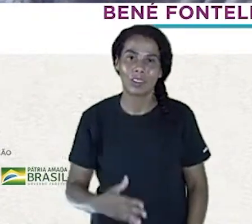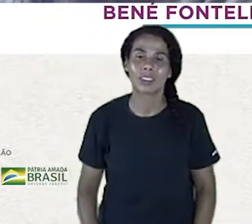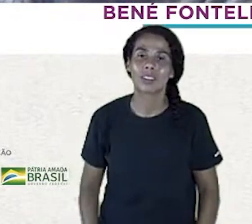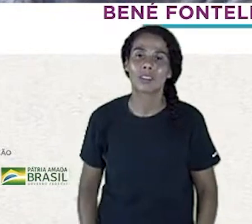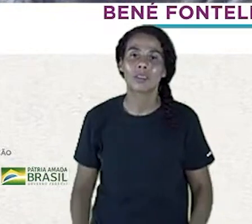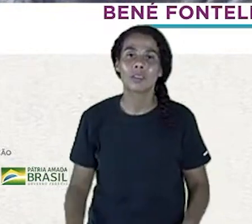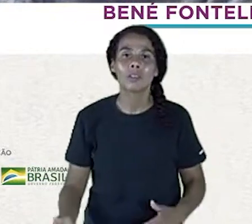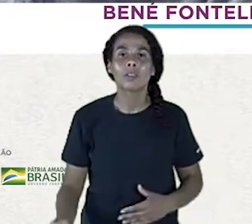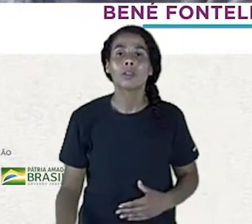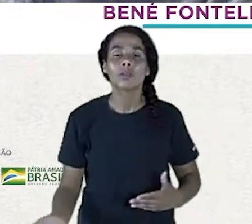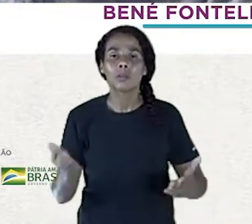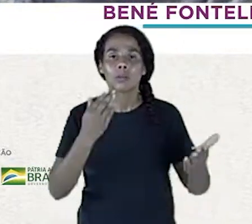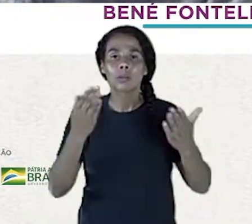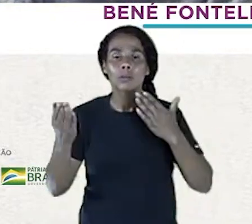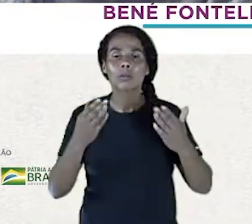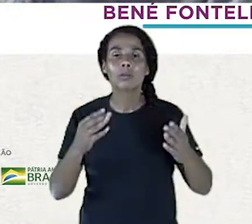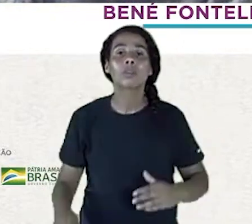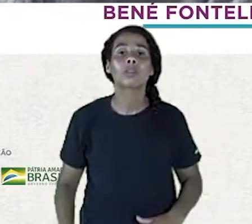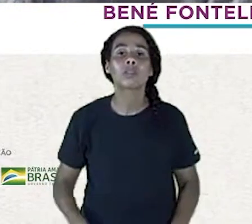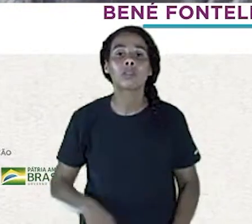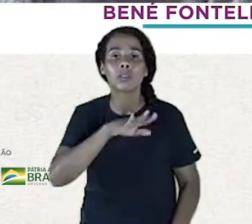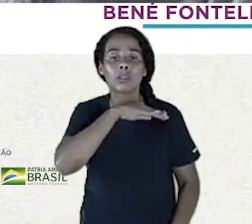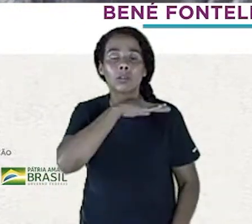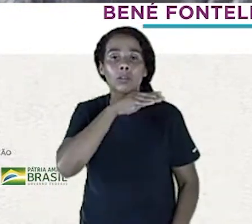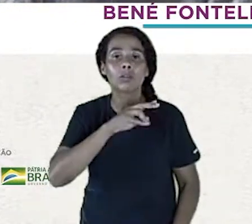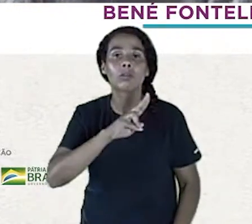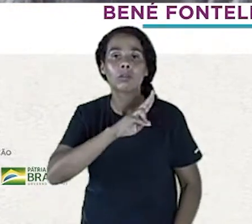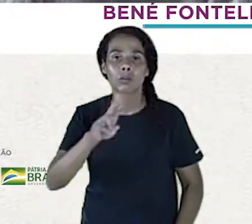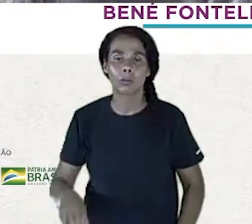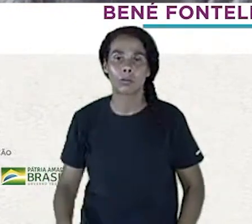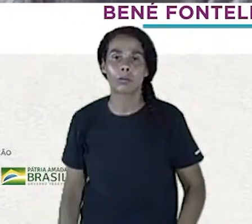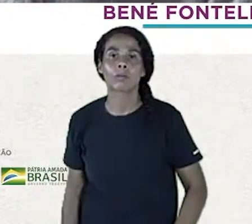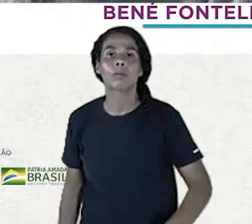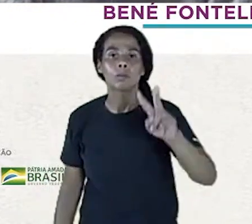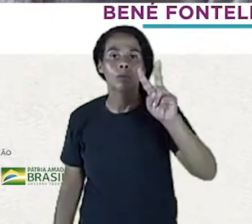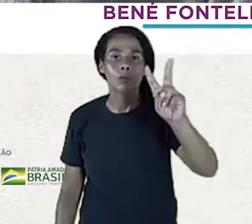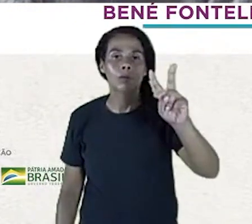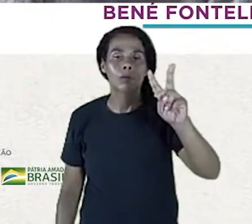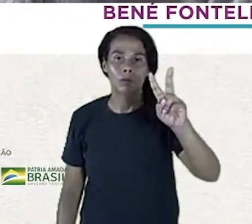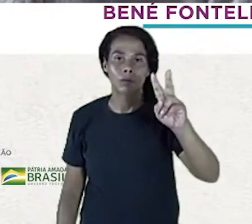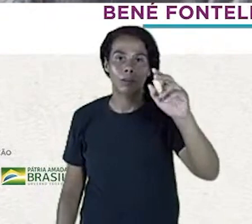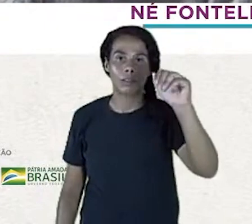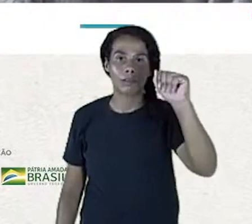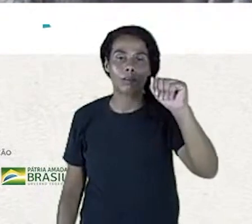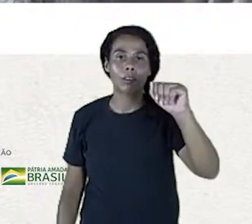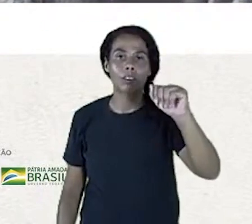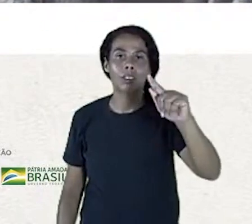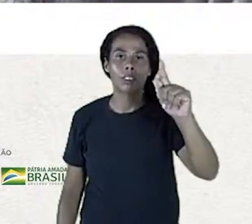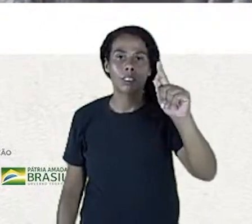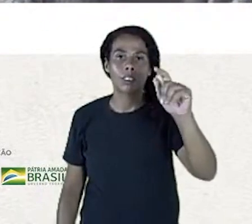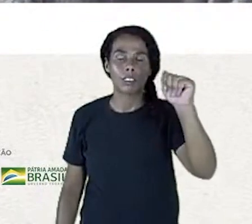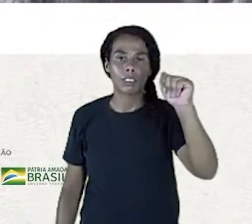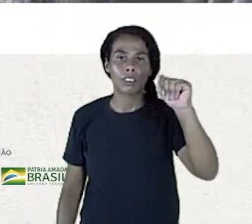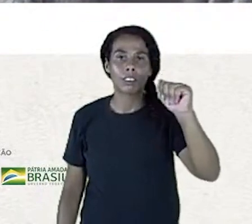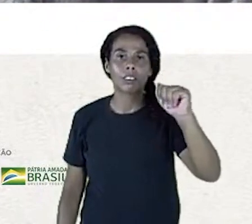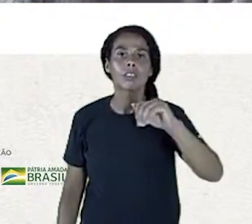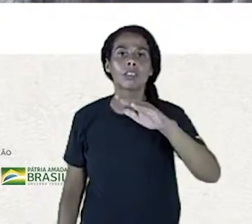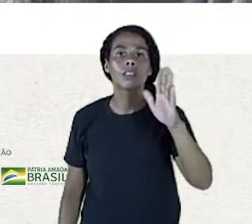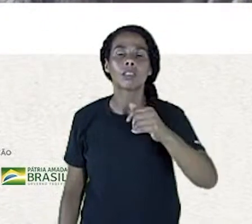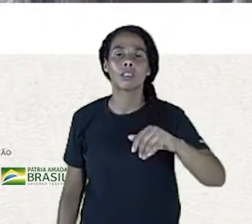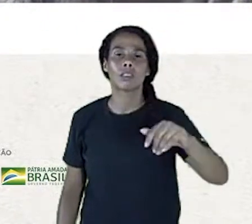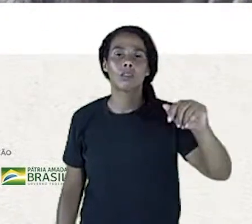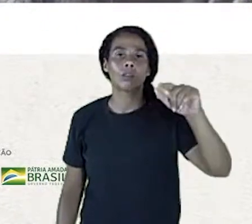escuridão, se alternando o tempo todo. O dia o dia e a noite.